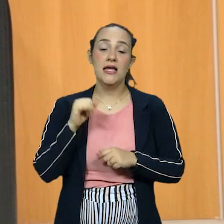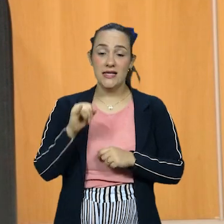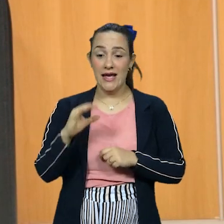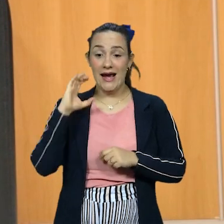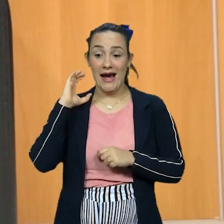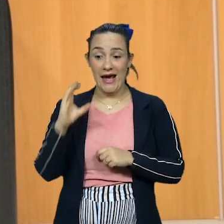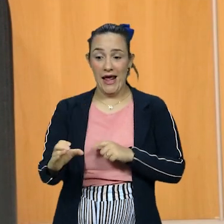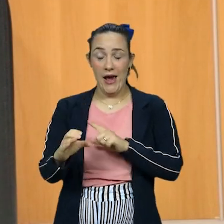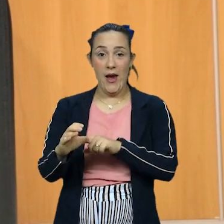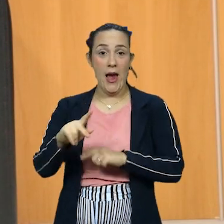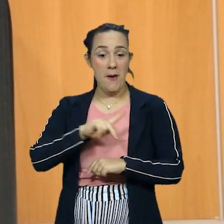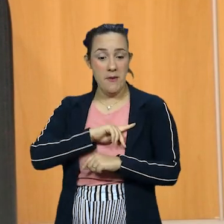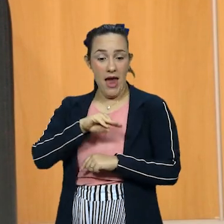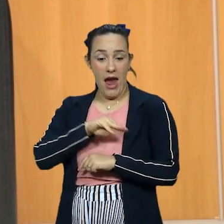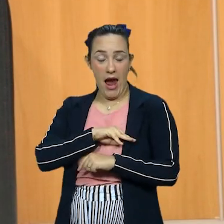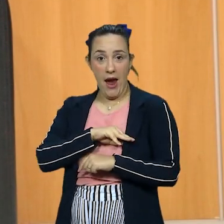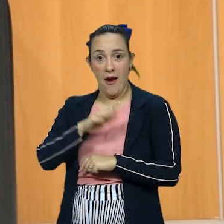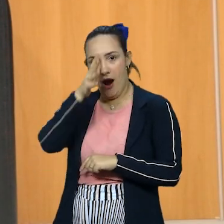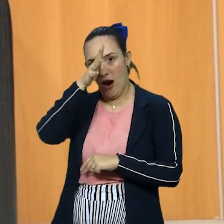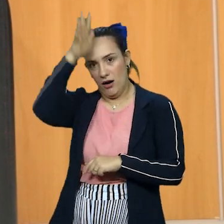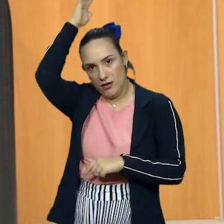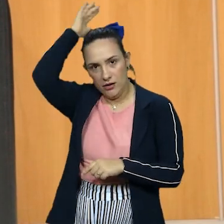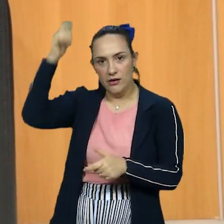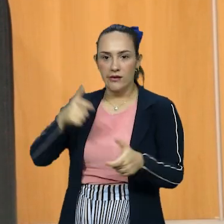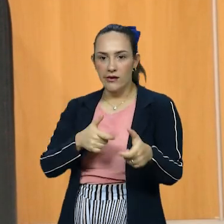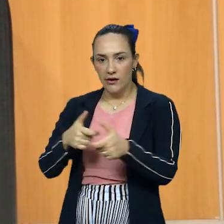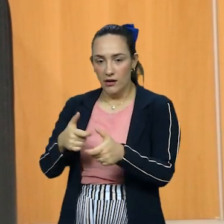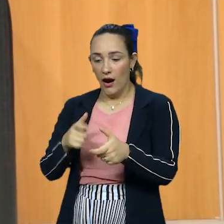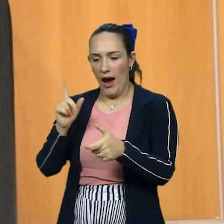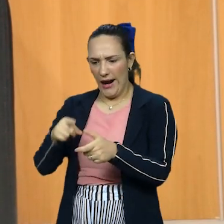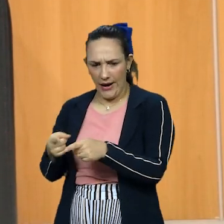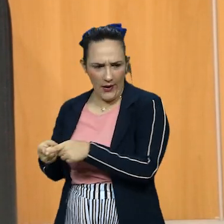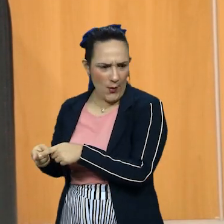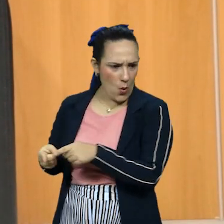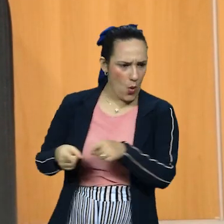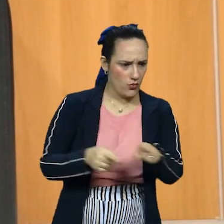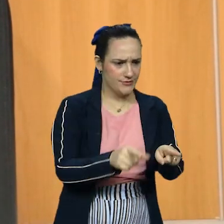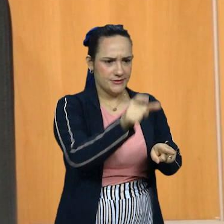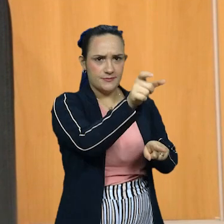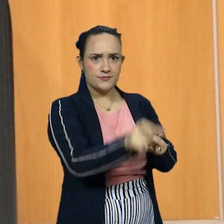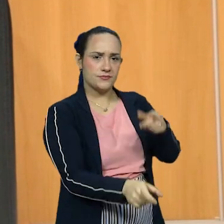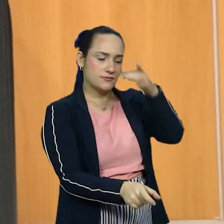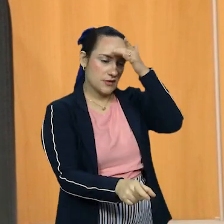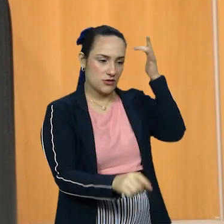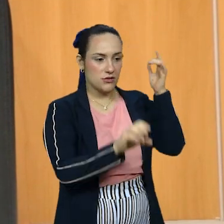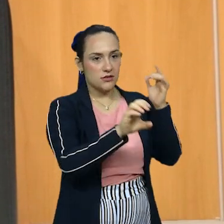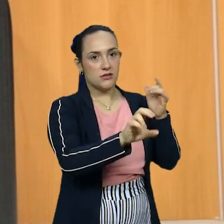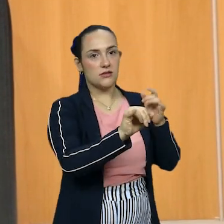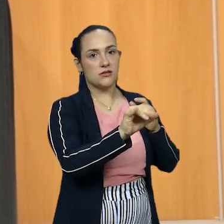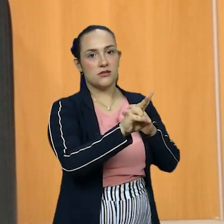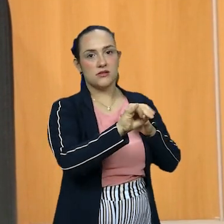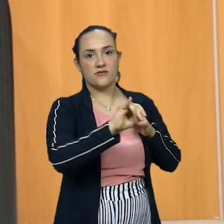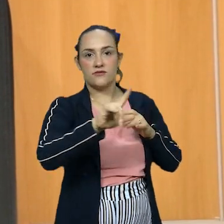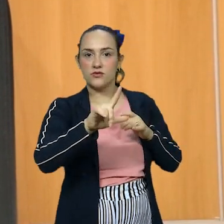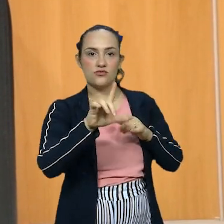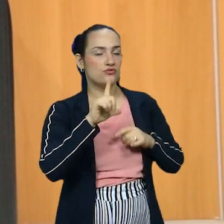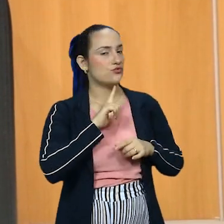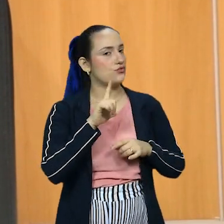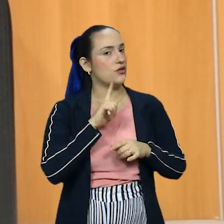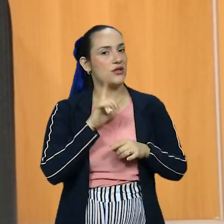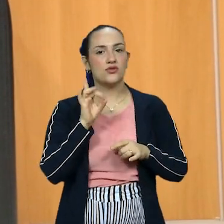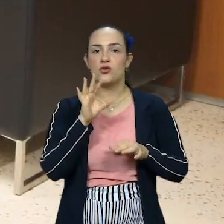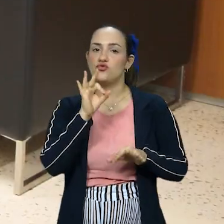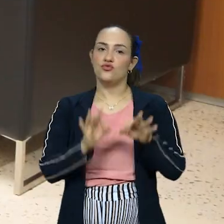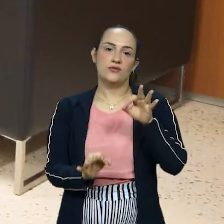o crime do policial militar ou do bombeiro militar for praticado contra um civil, quem julga é apenas o juiz de